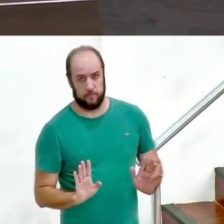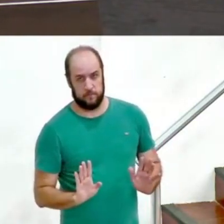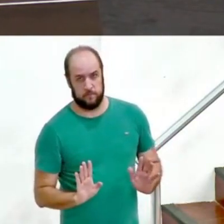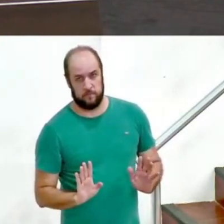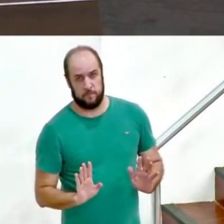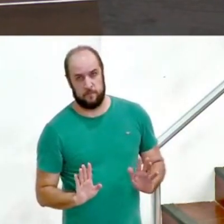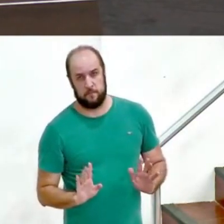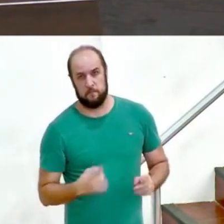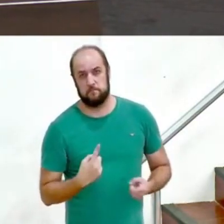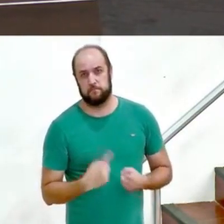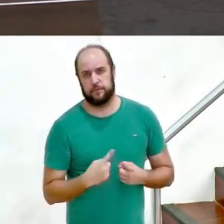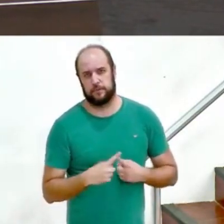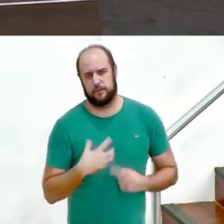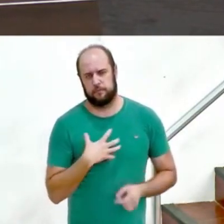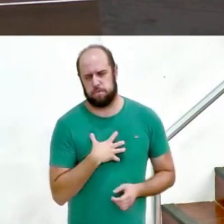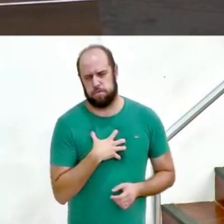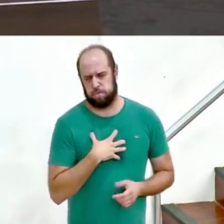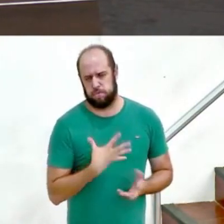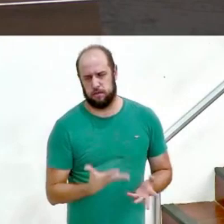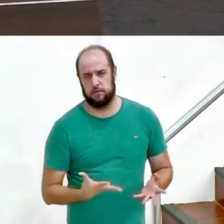por que isso tanto nos incomoda?